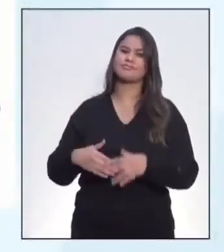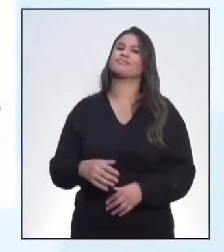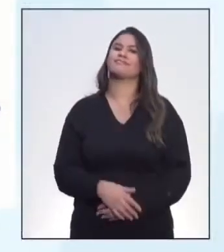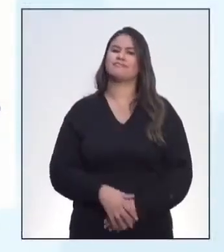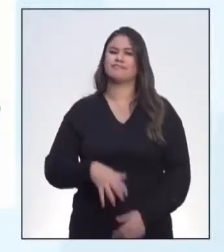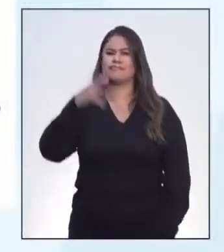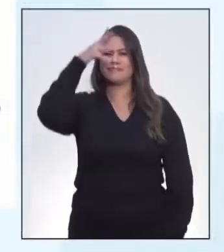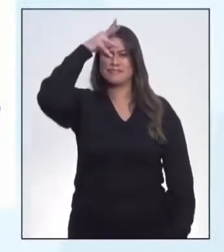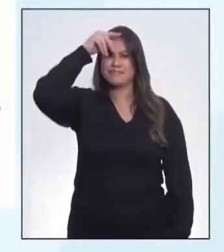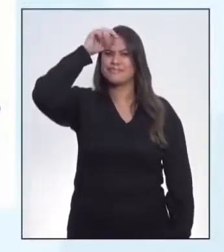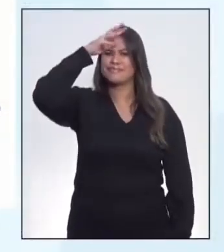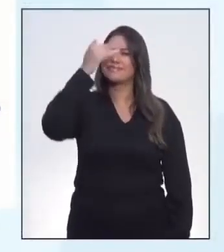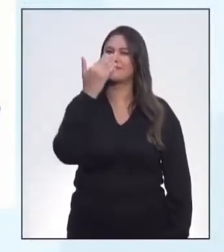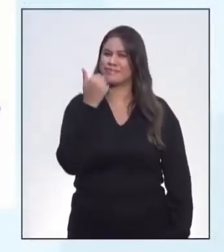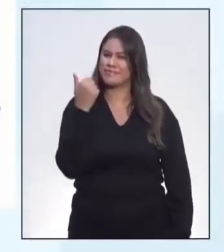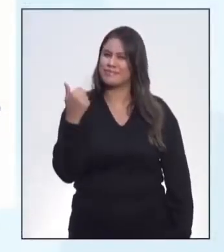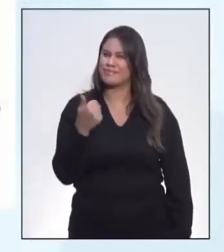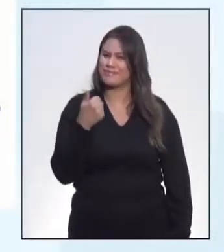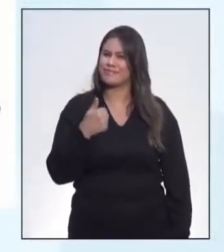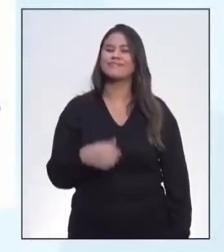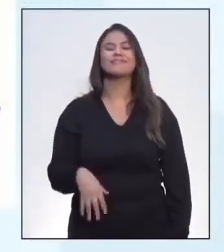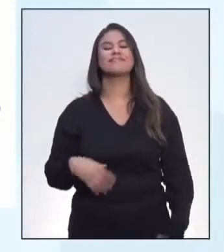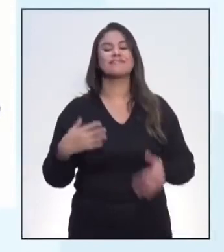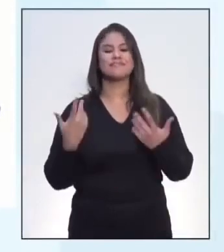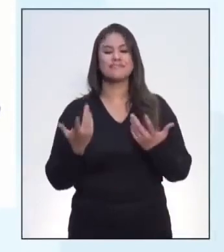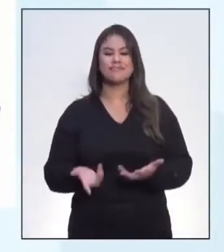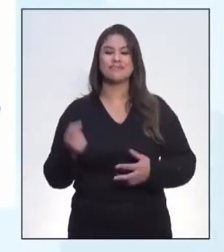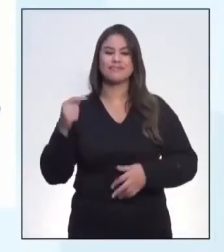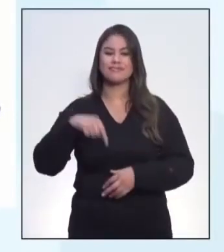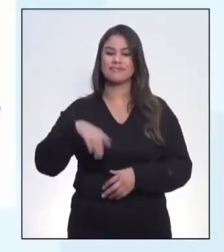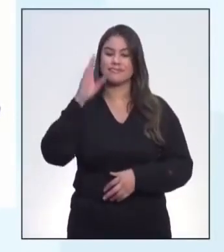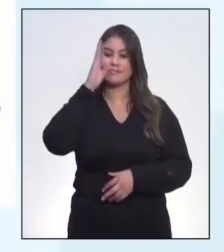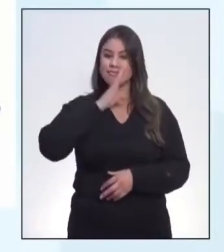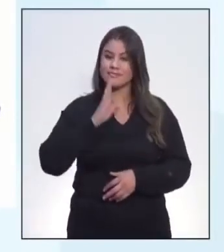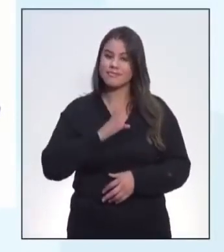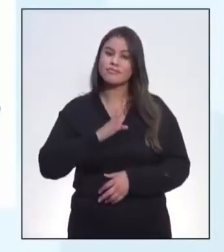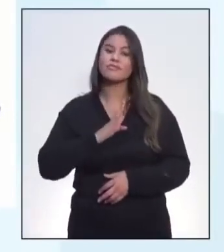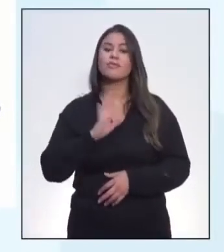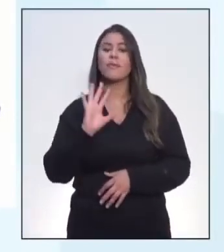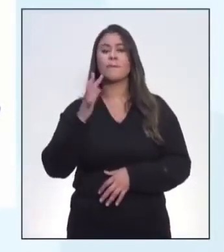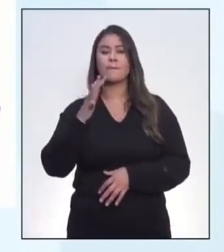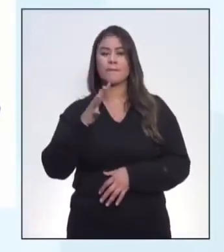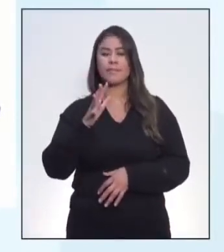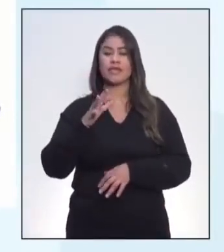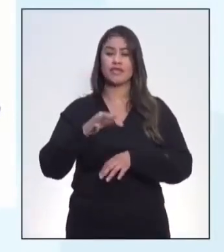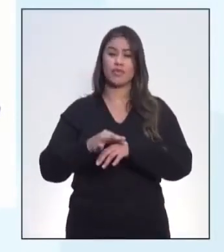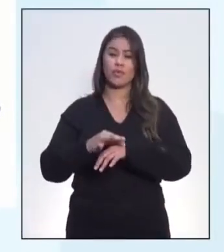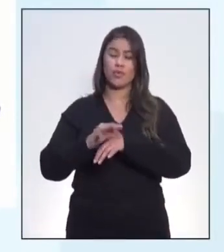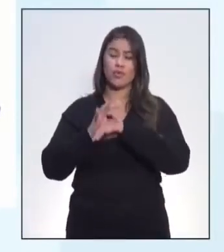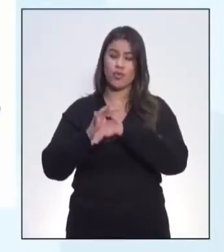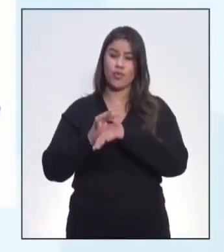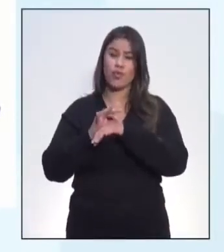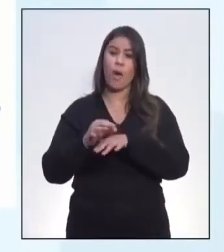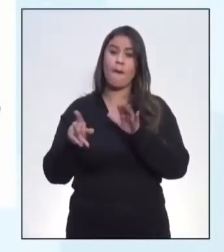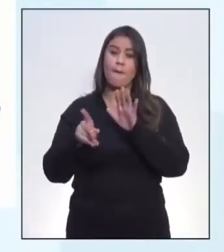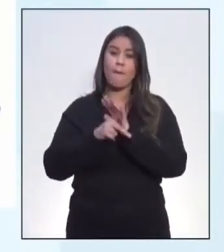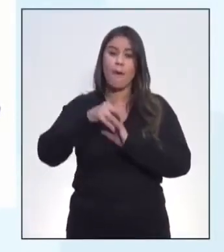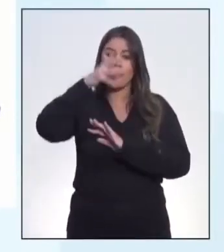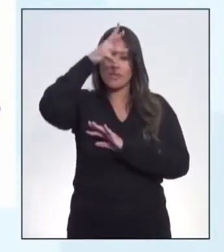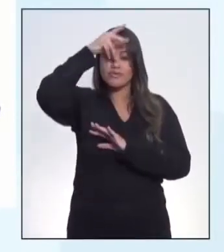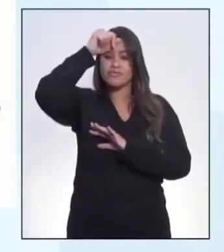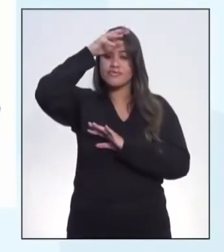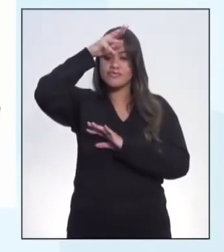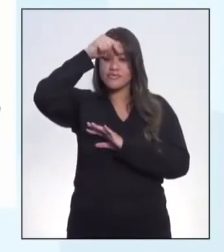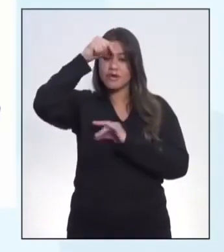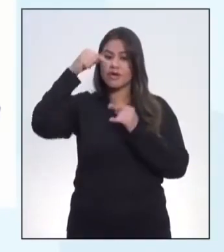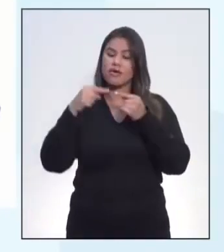também, né? Então, em média, cada brasileiro consumiu 45 quilogramas de carne de frango por ano.